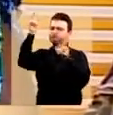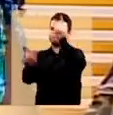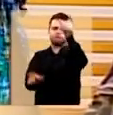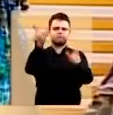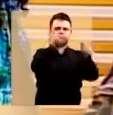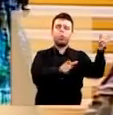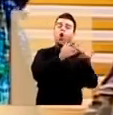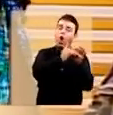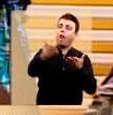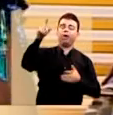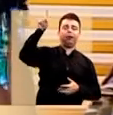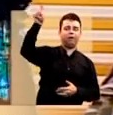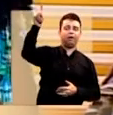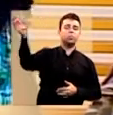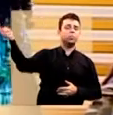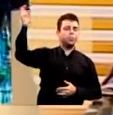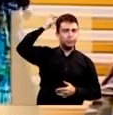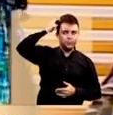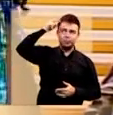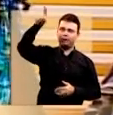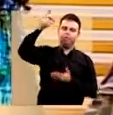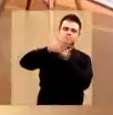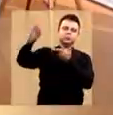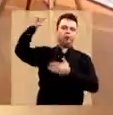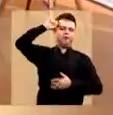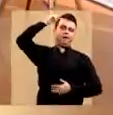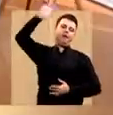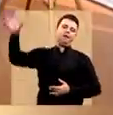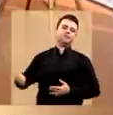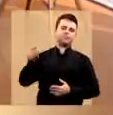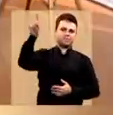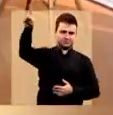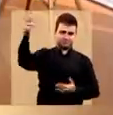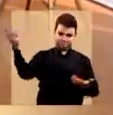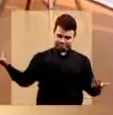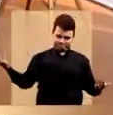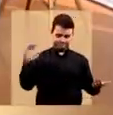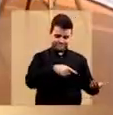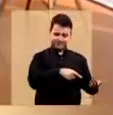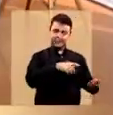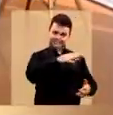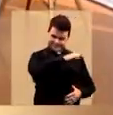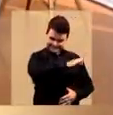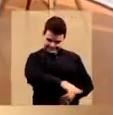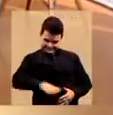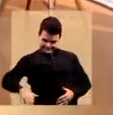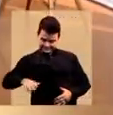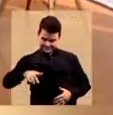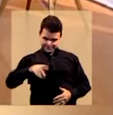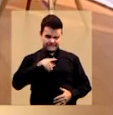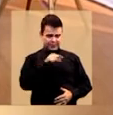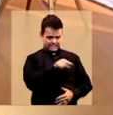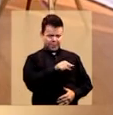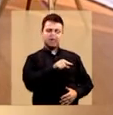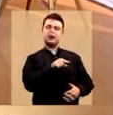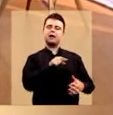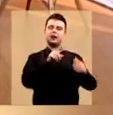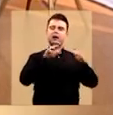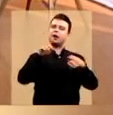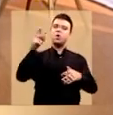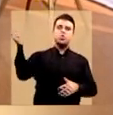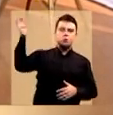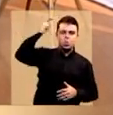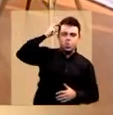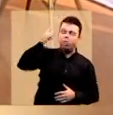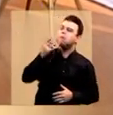arcabouço científico, cultural, tecnológico. Agora você imagine uma criança que tem contato com toda essa